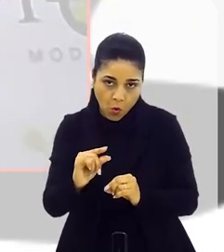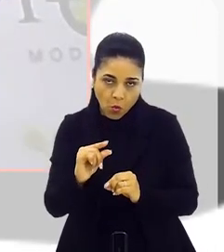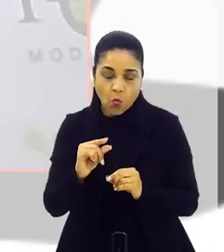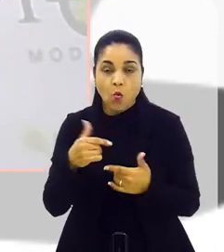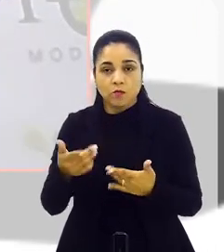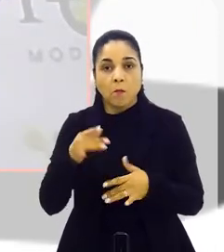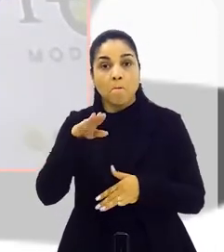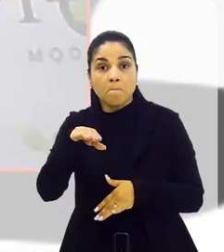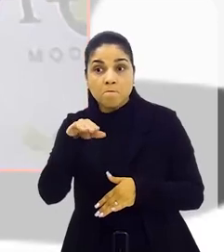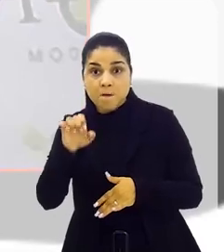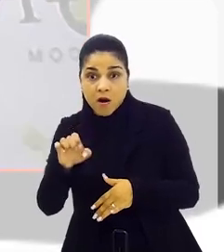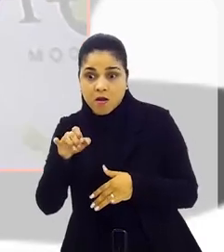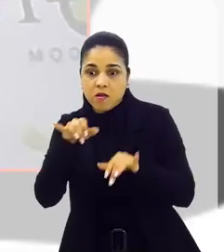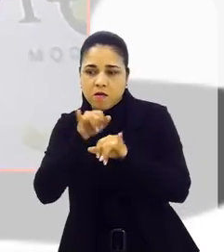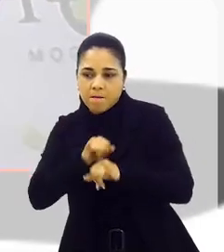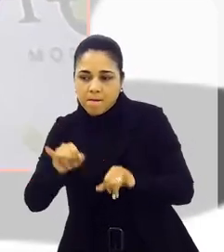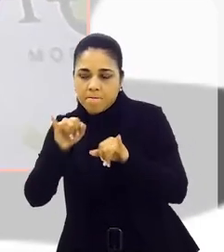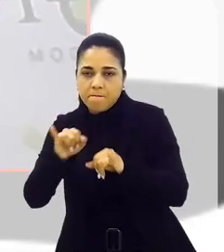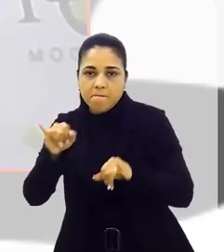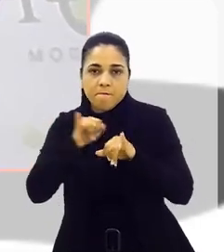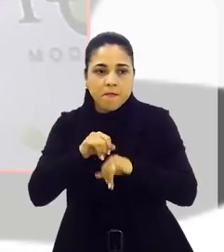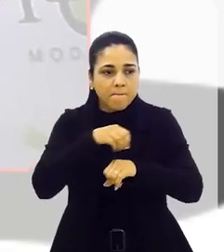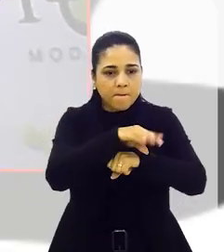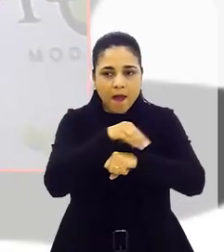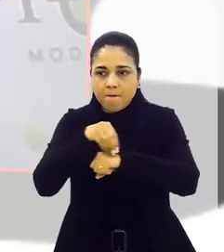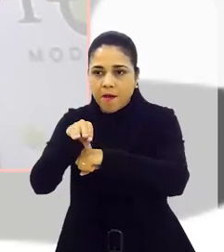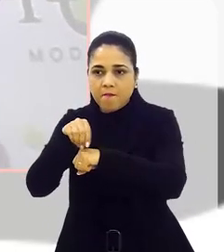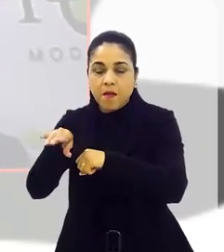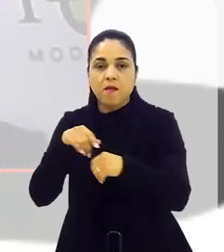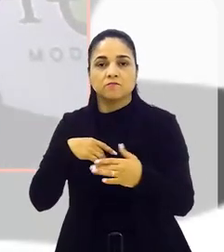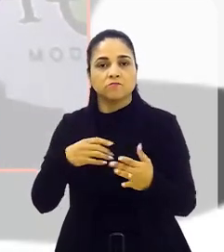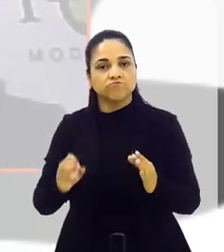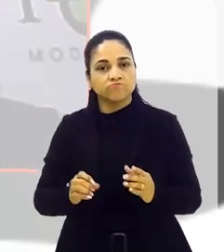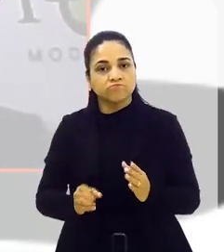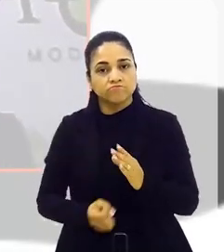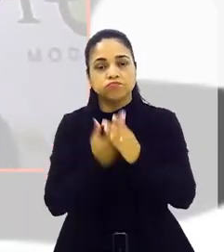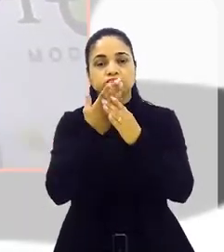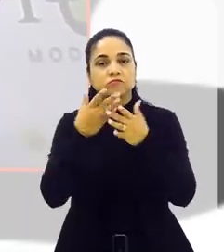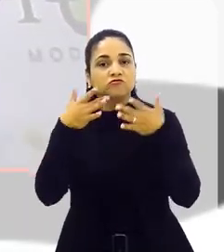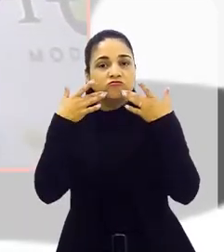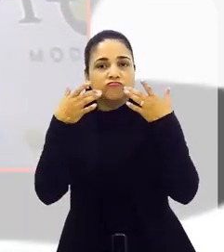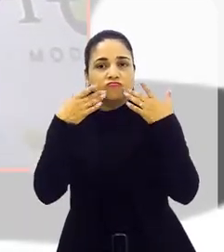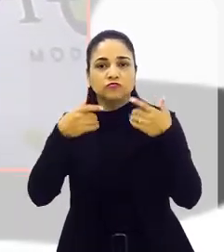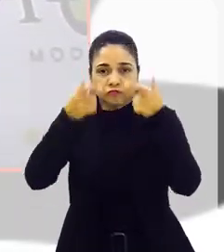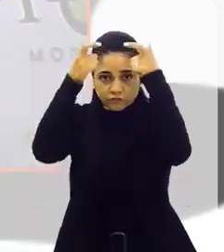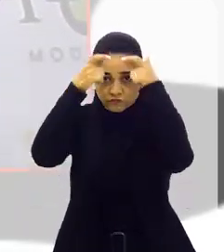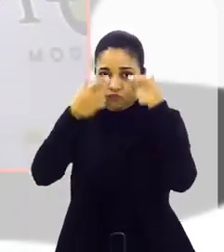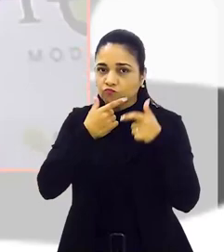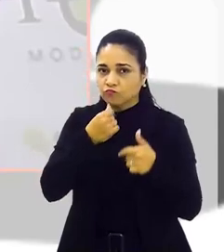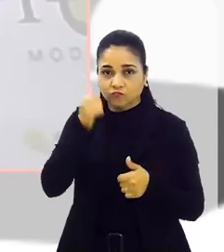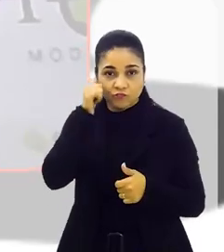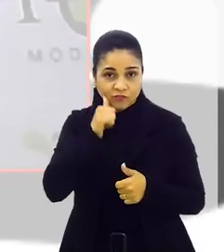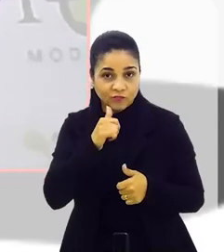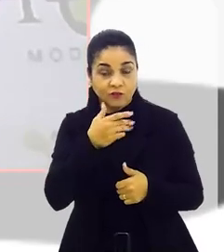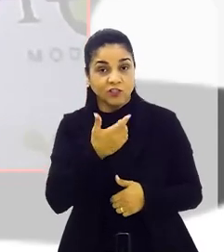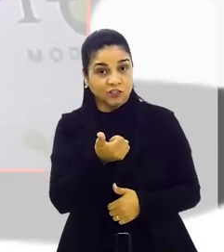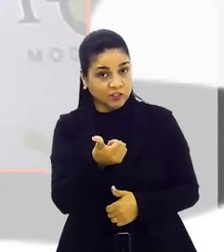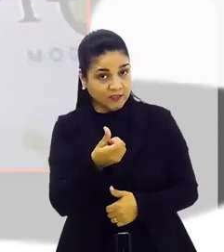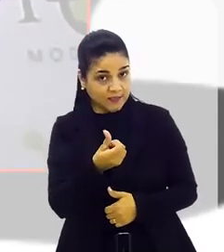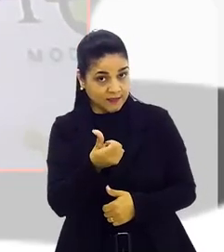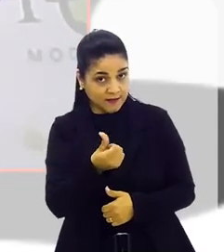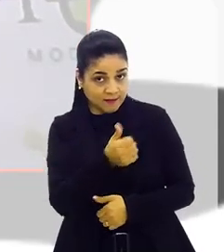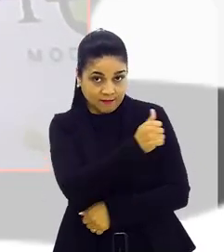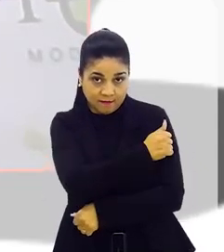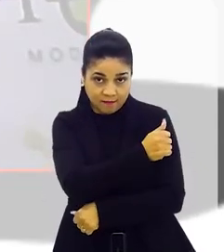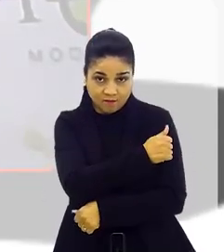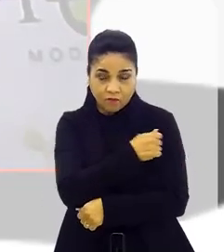mães que passavam umas para as outras. E eu montei o espetáculo Modal Príncipes e Princesas com os meninos, com os 16